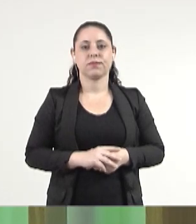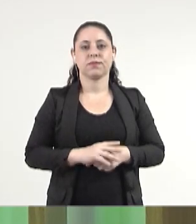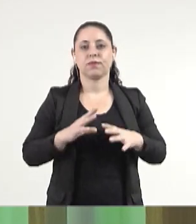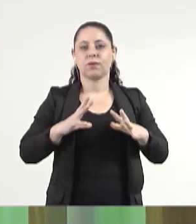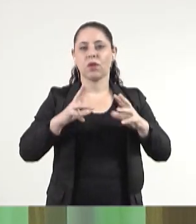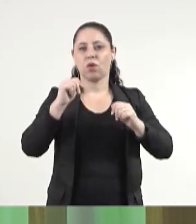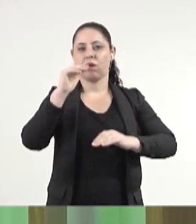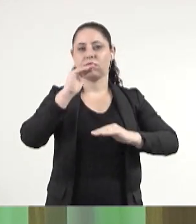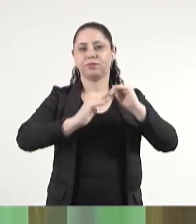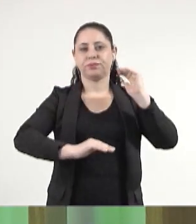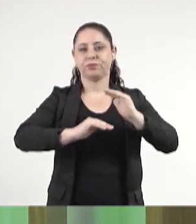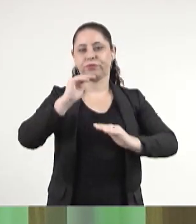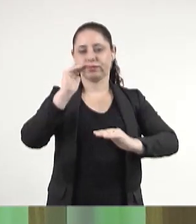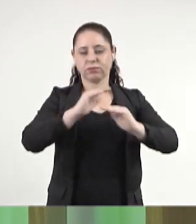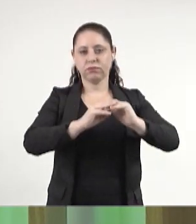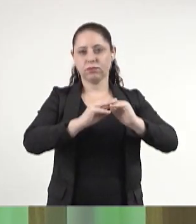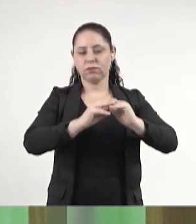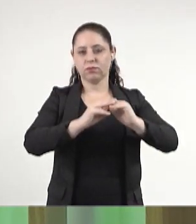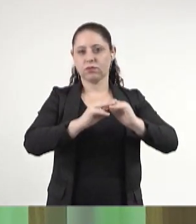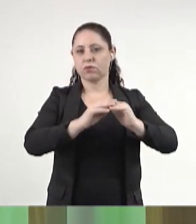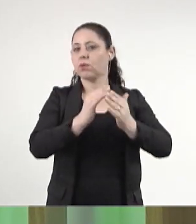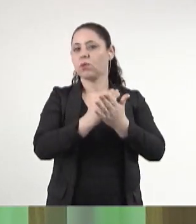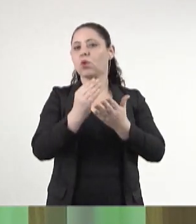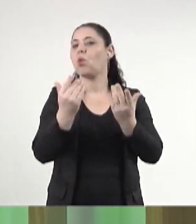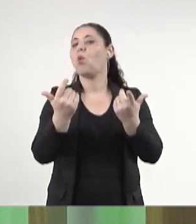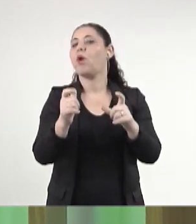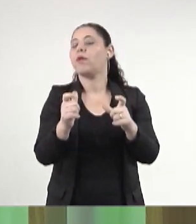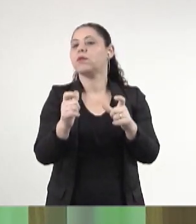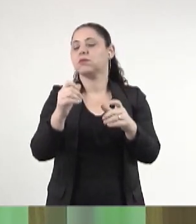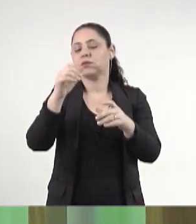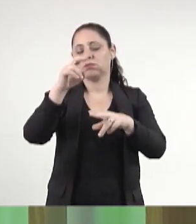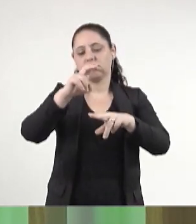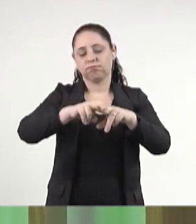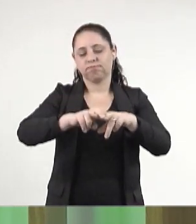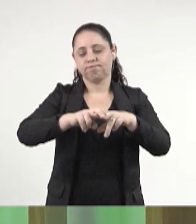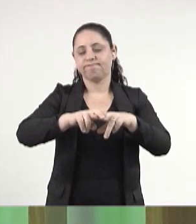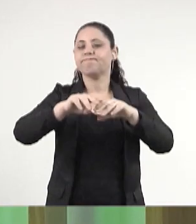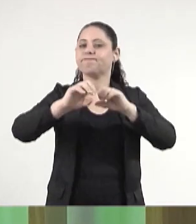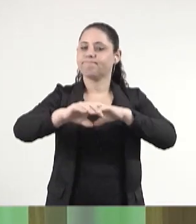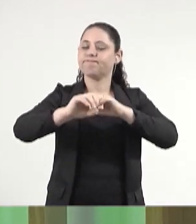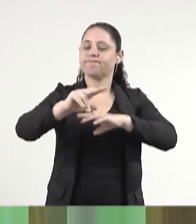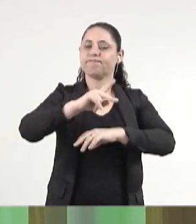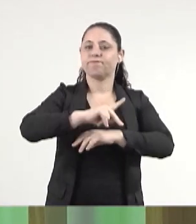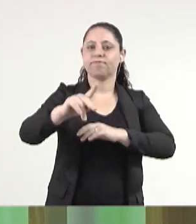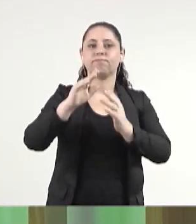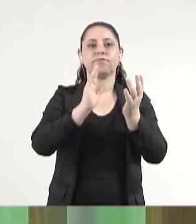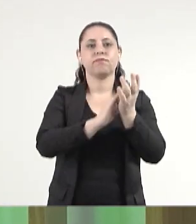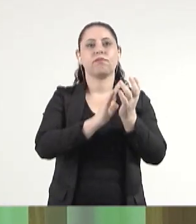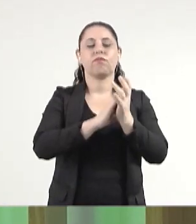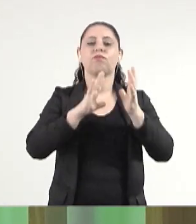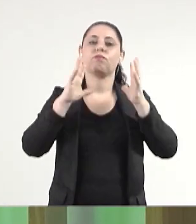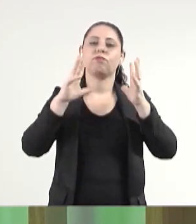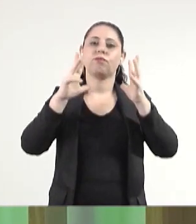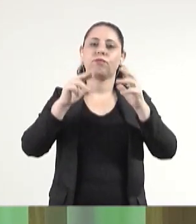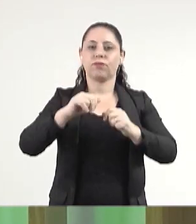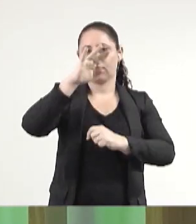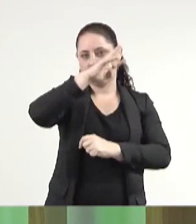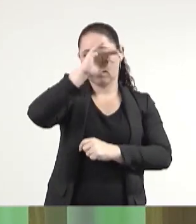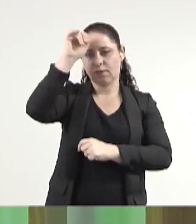Todas as profissões passam pelos professores, então, mais uma vez, parabéns a todos os